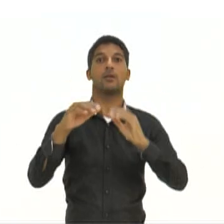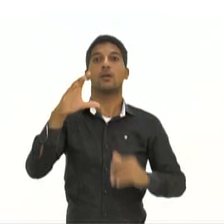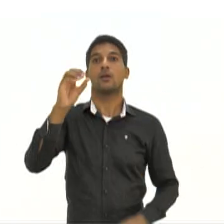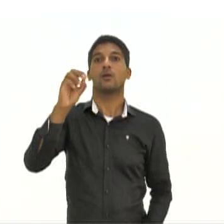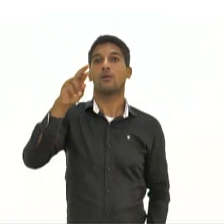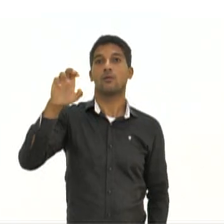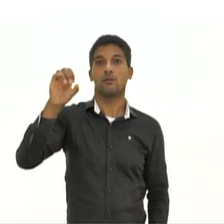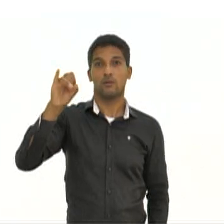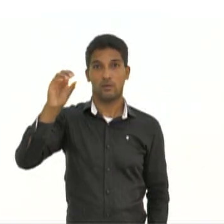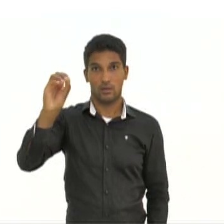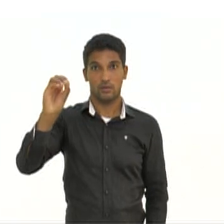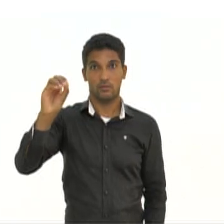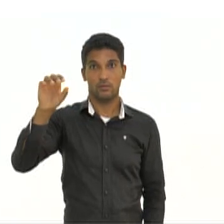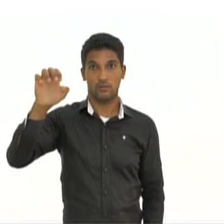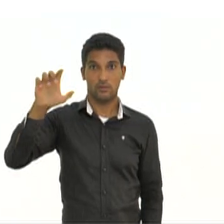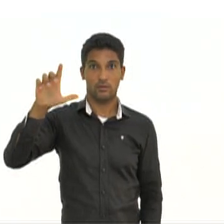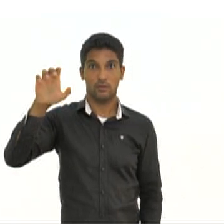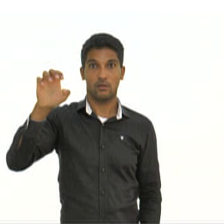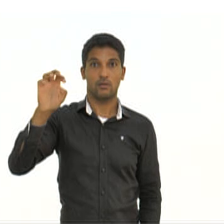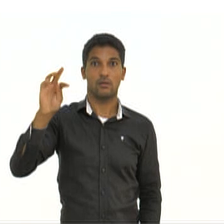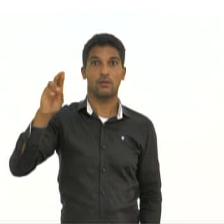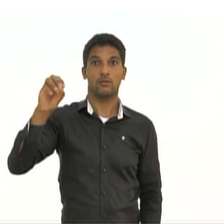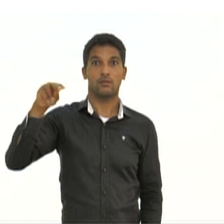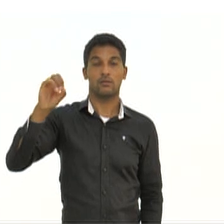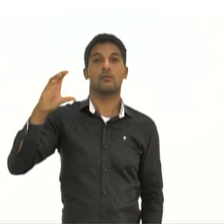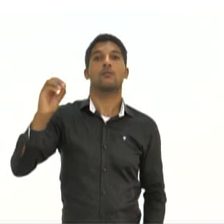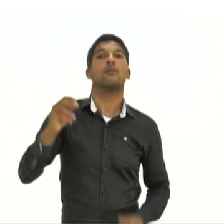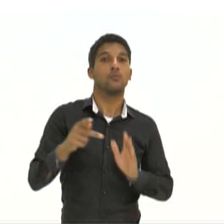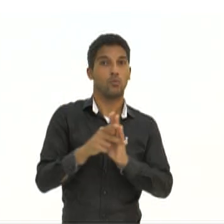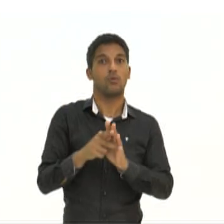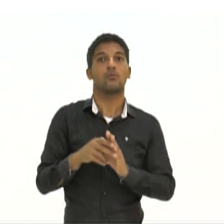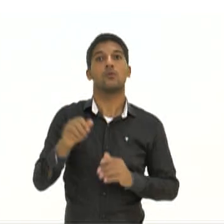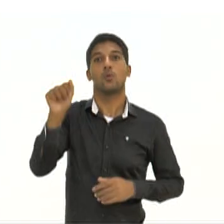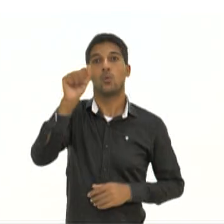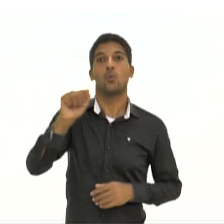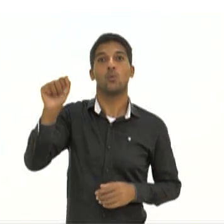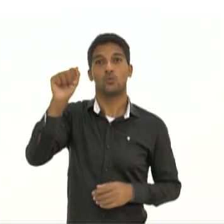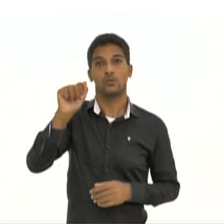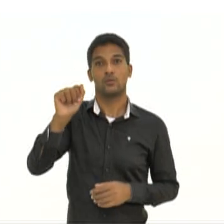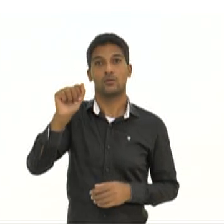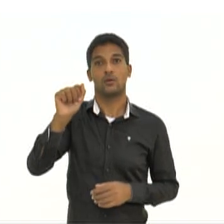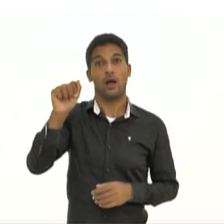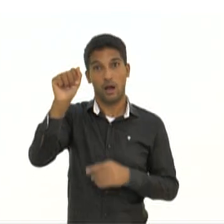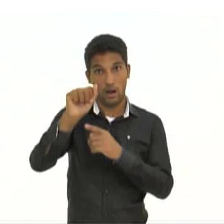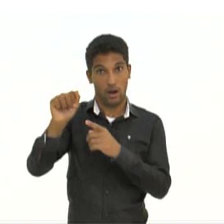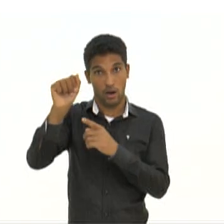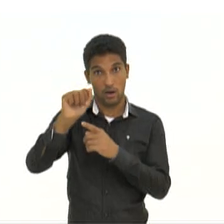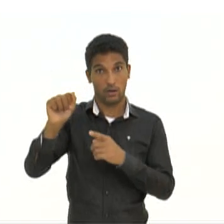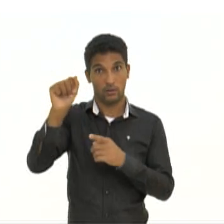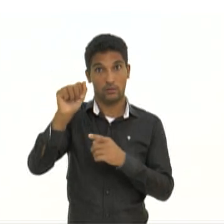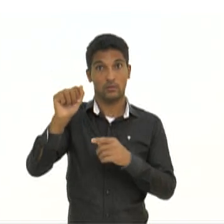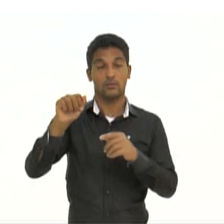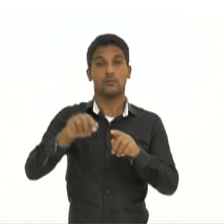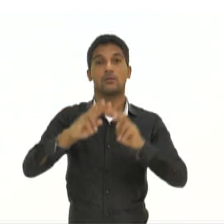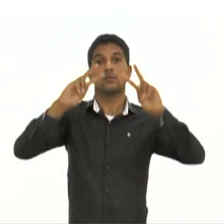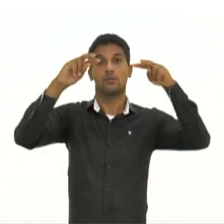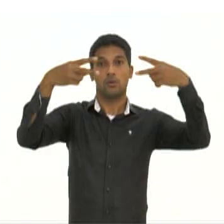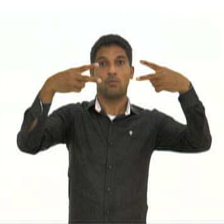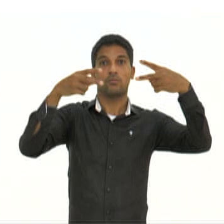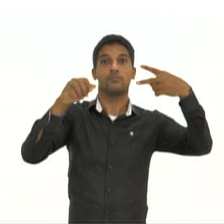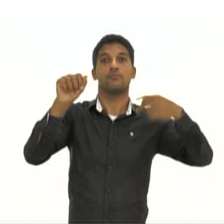utilizando o símbolo arroba como forma de constituir endereços eletrônicos foi criado em 1971 por